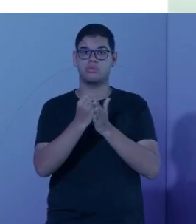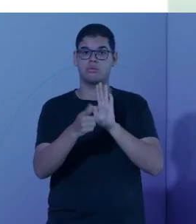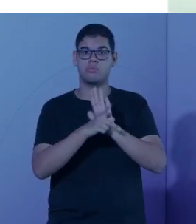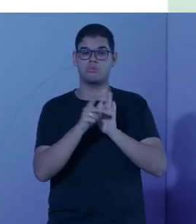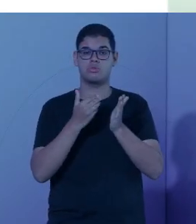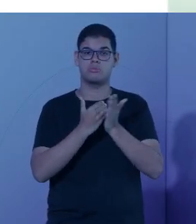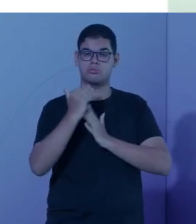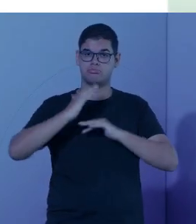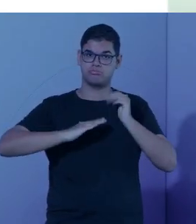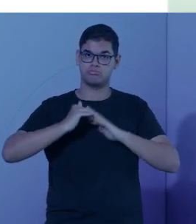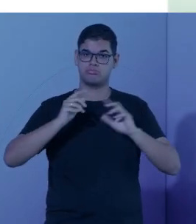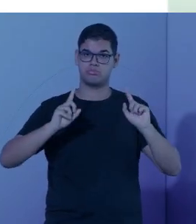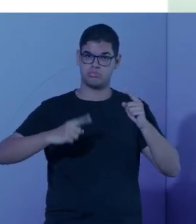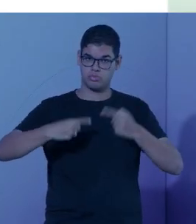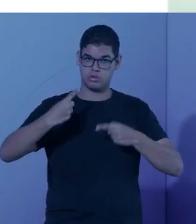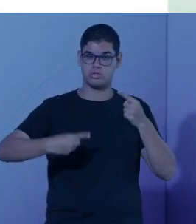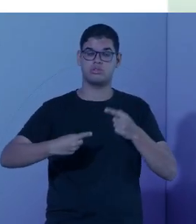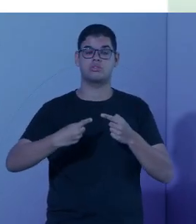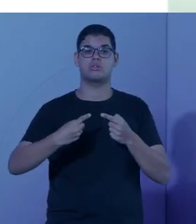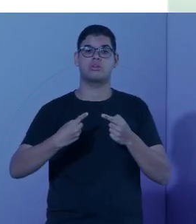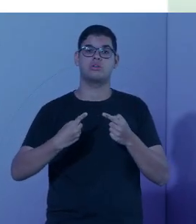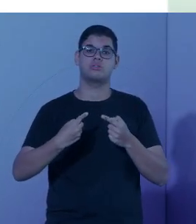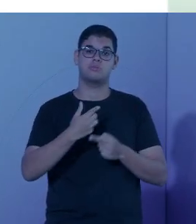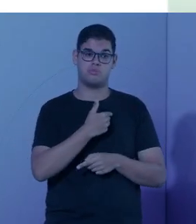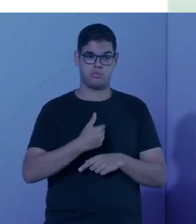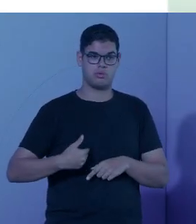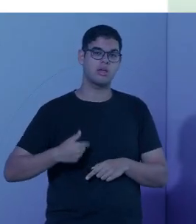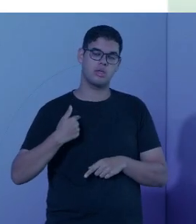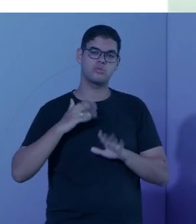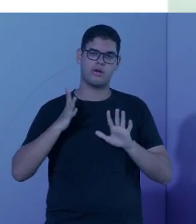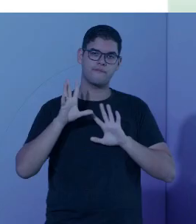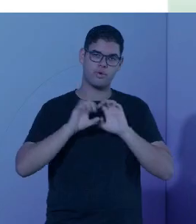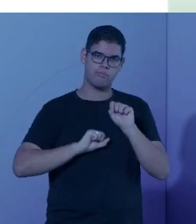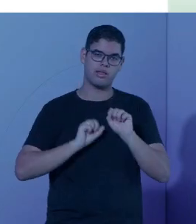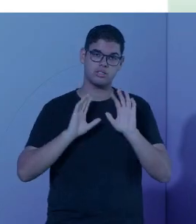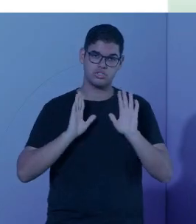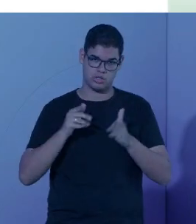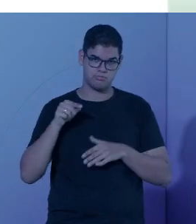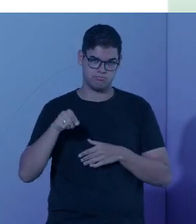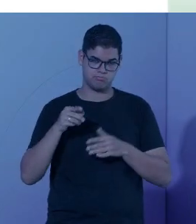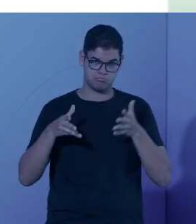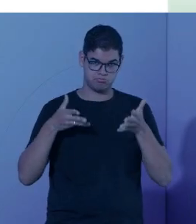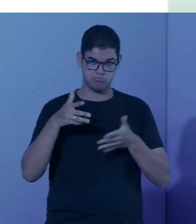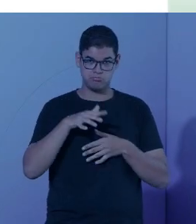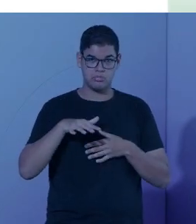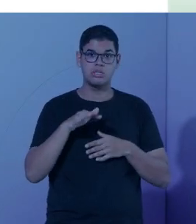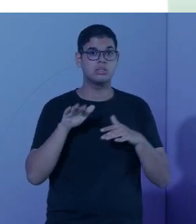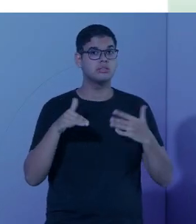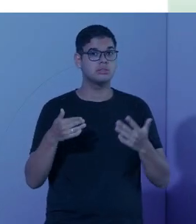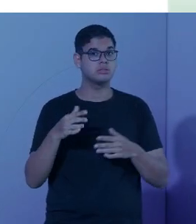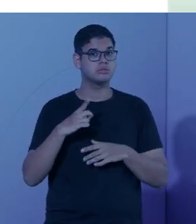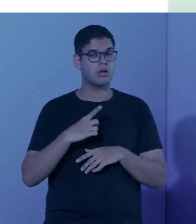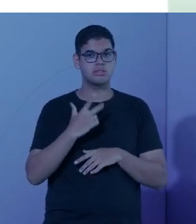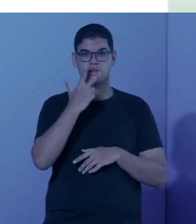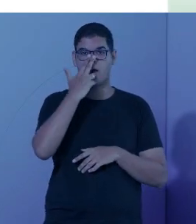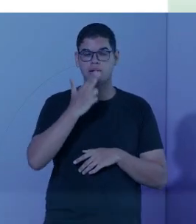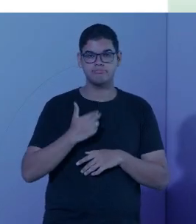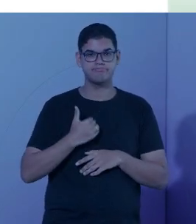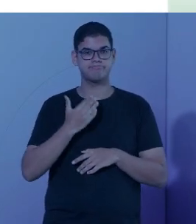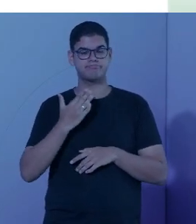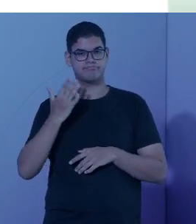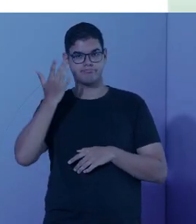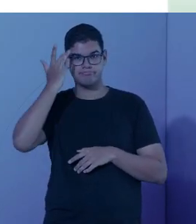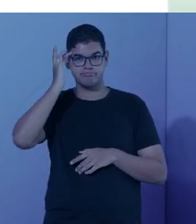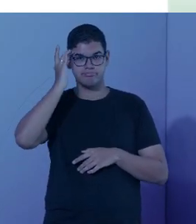pública. Eu sou formada em gestão de políticas públicas, né, então, eu tenho esse viés, essa veia